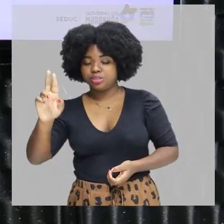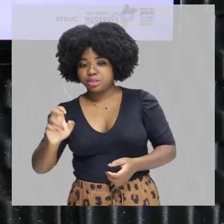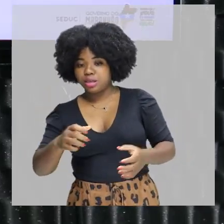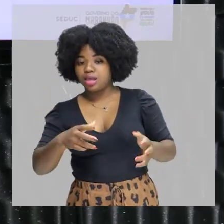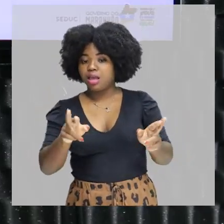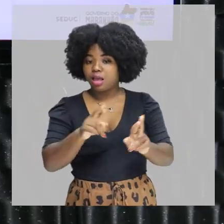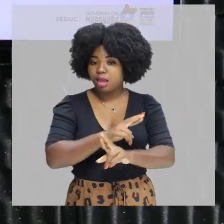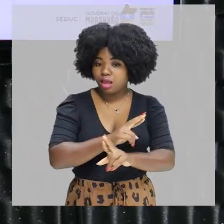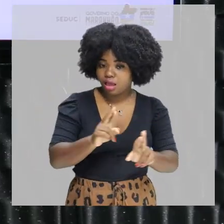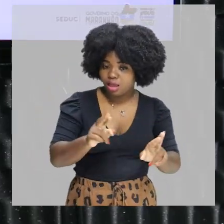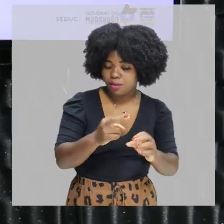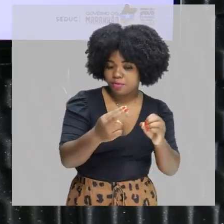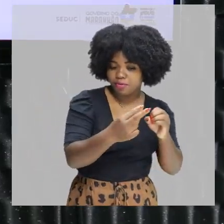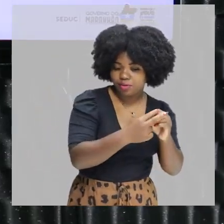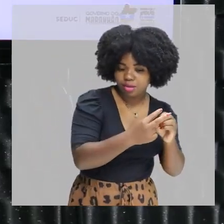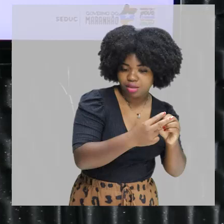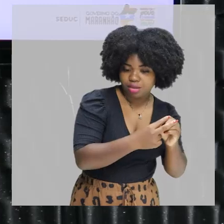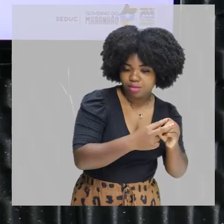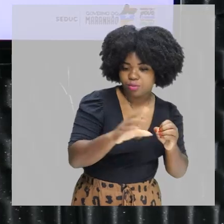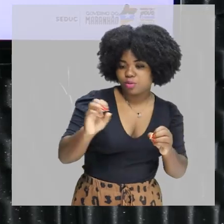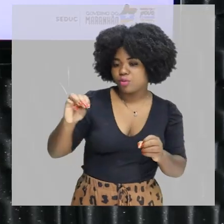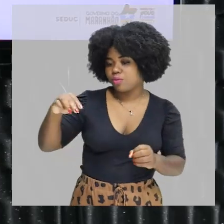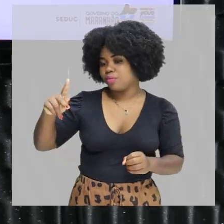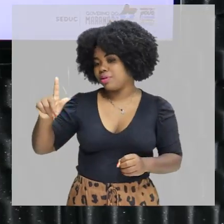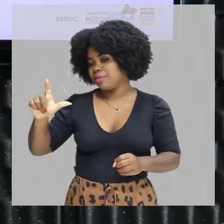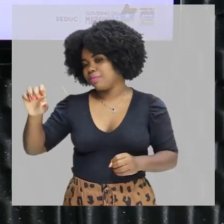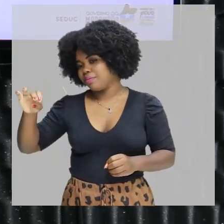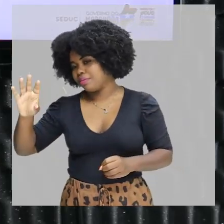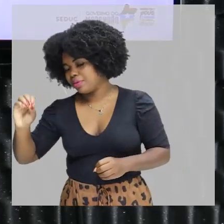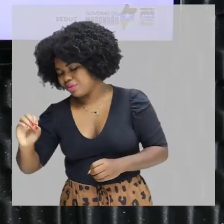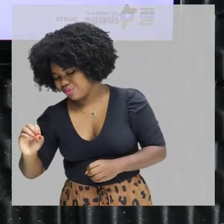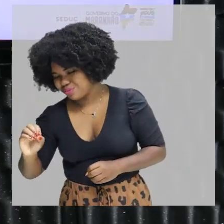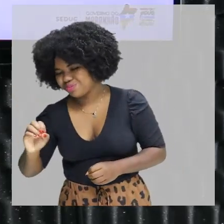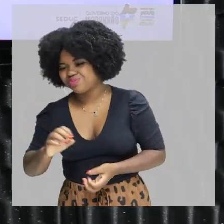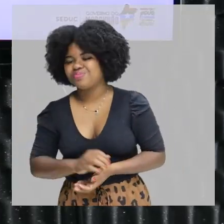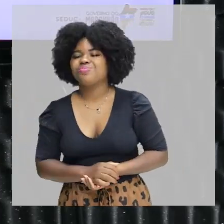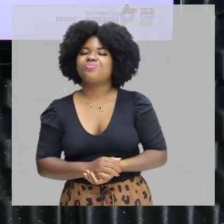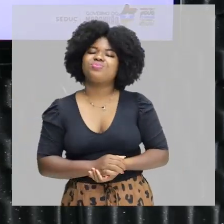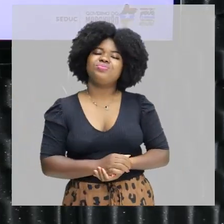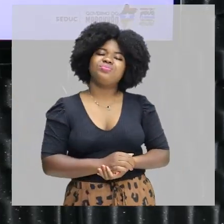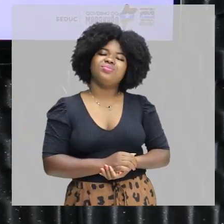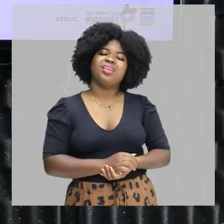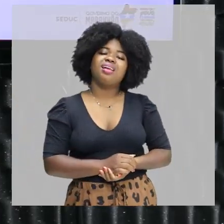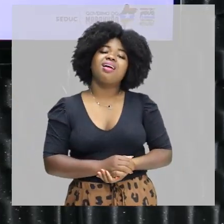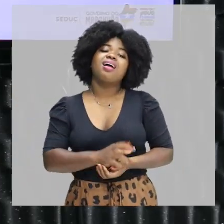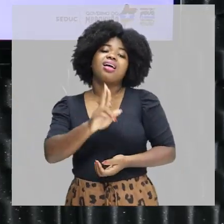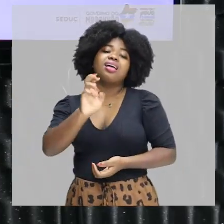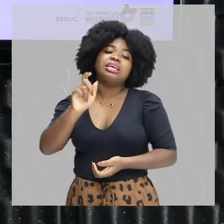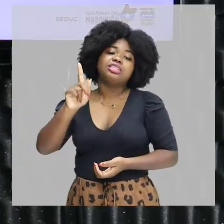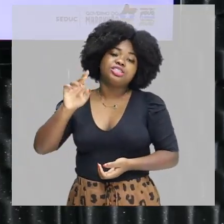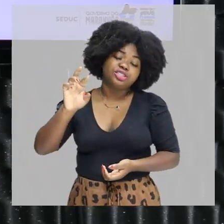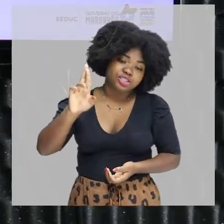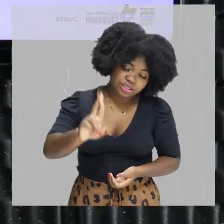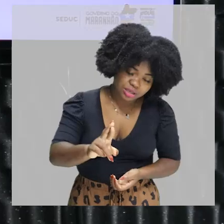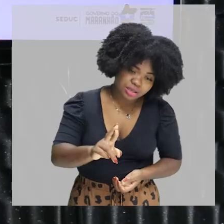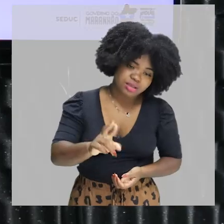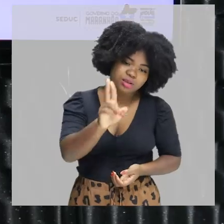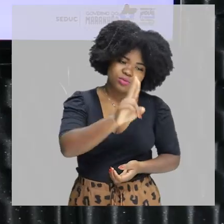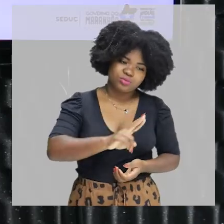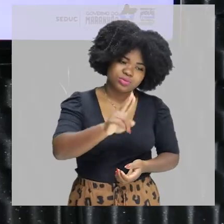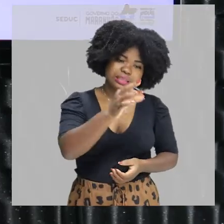relacionar verbo e complemento. Reger é usar corretamente as